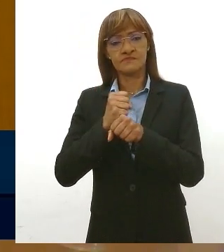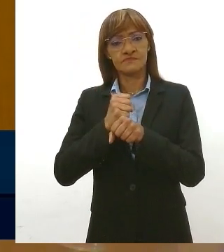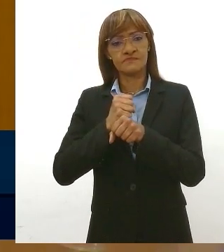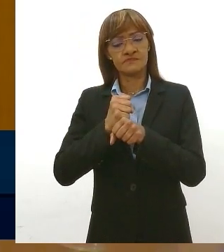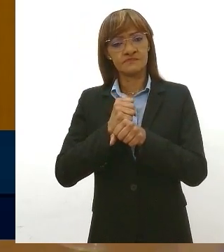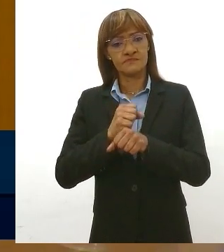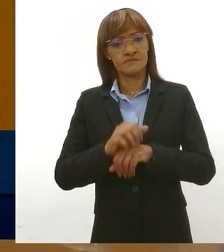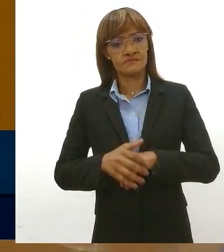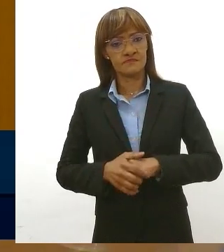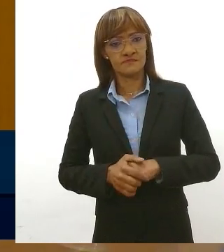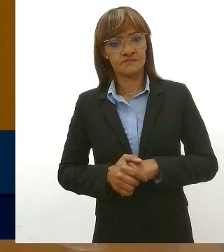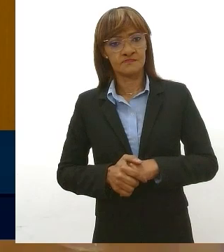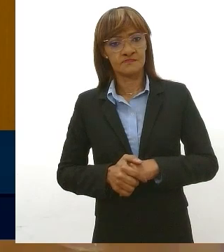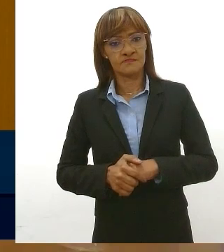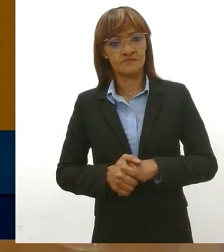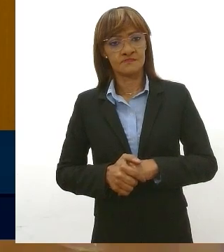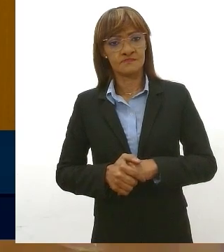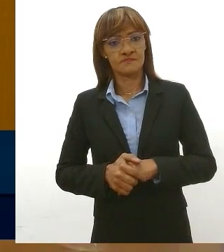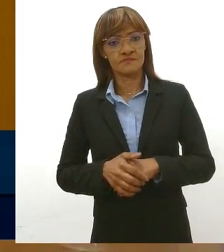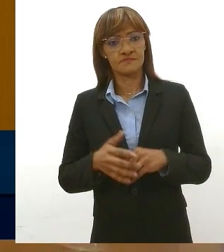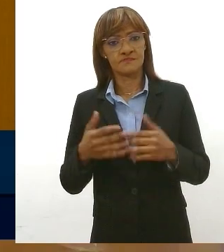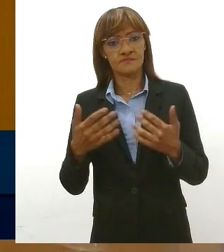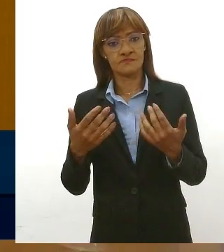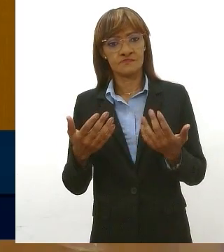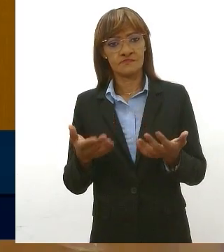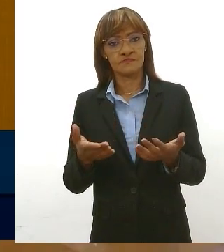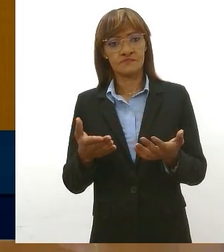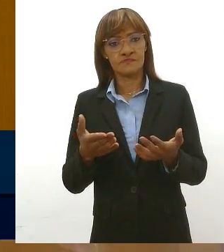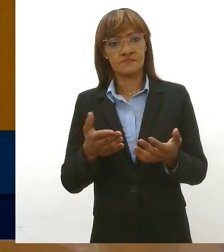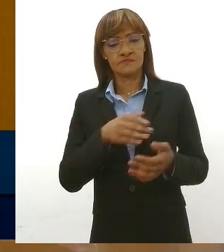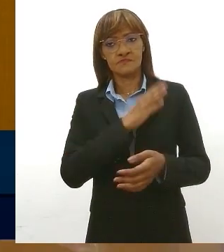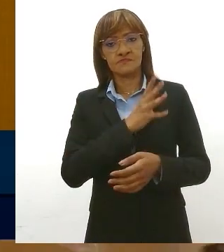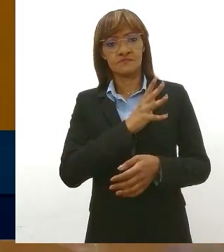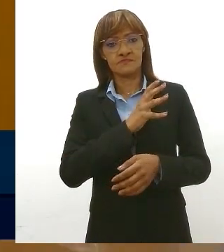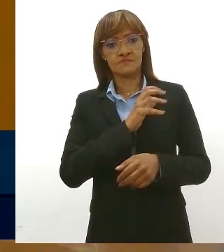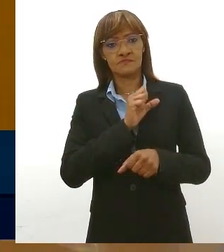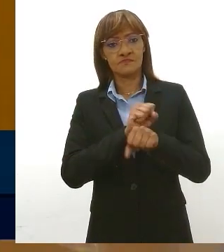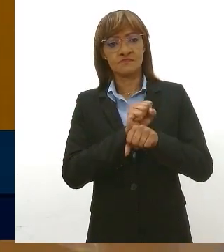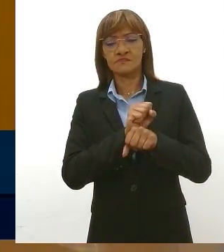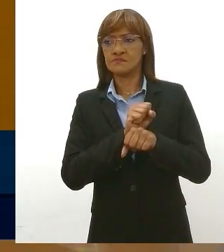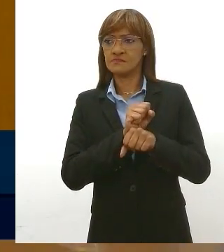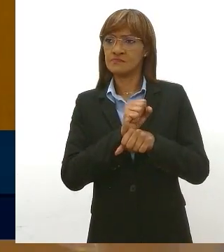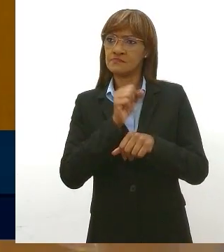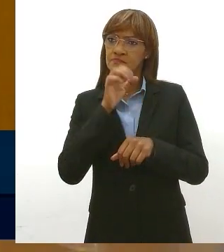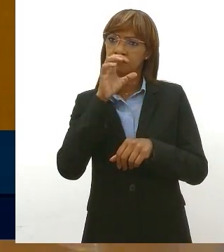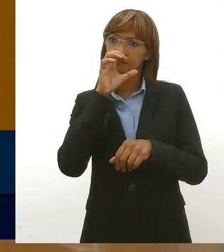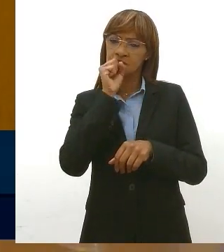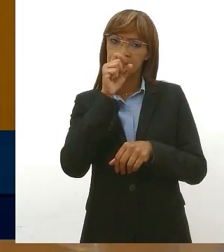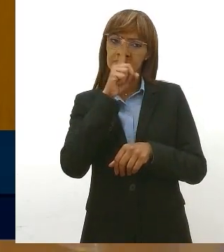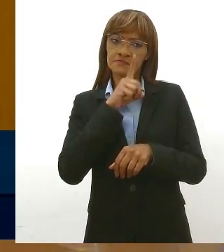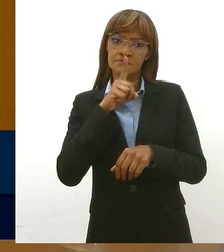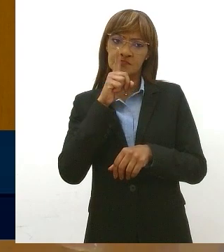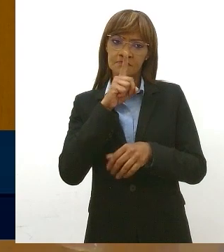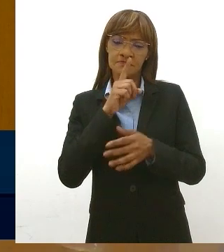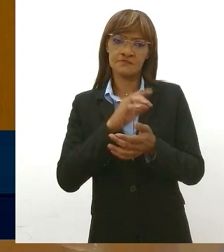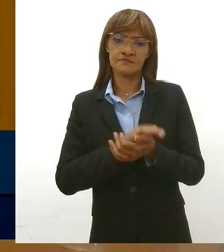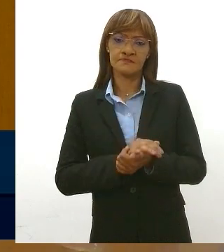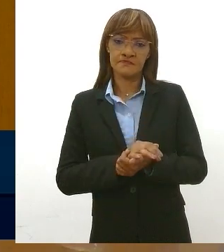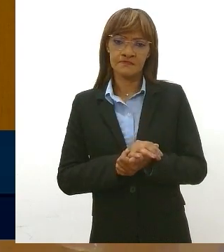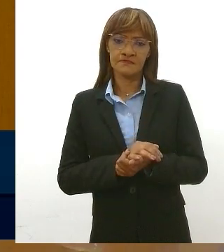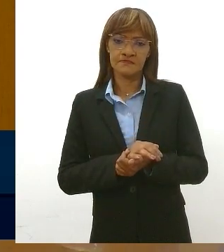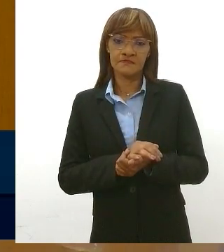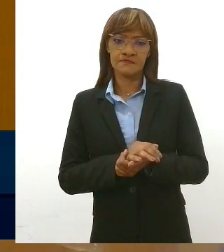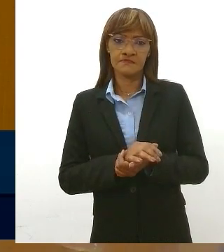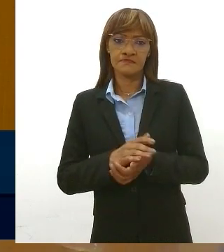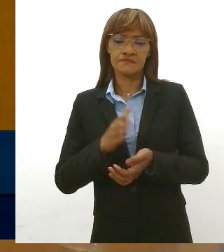encontrado possivelmente vítima de infarto no final de semana. Então fica aqui também registrado nas notas taquigráficas esse voto